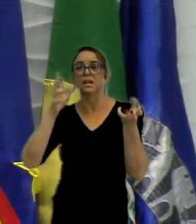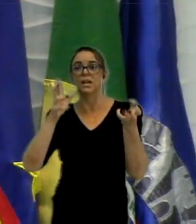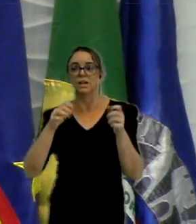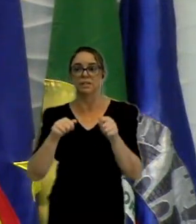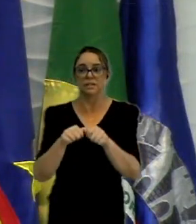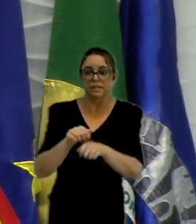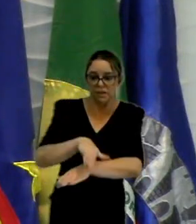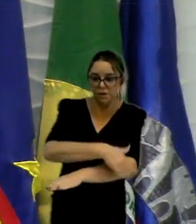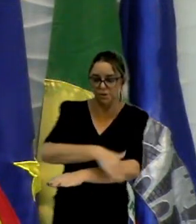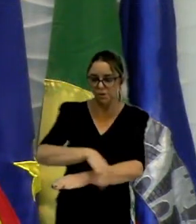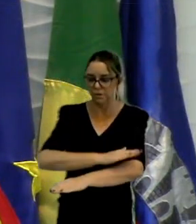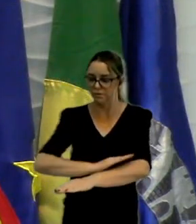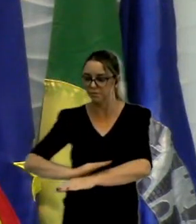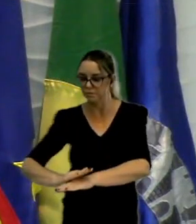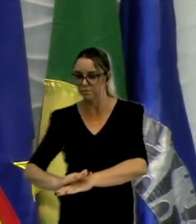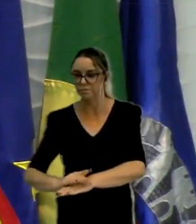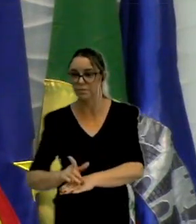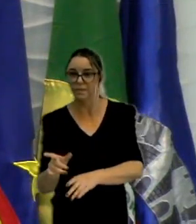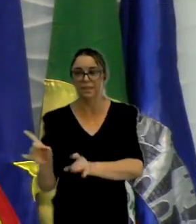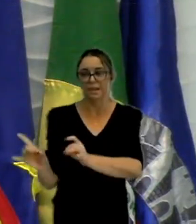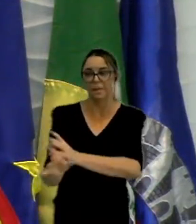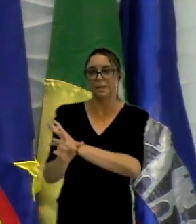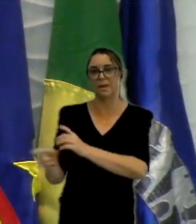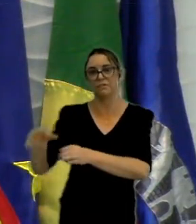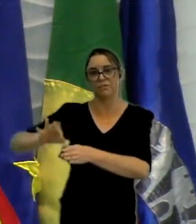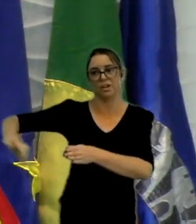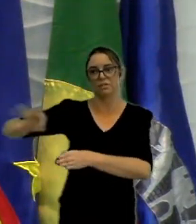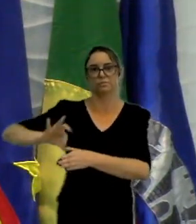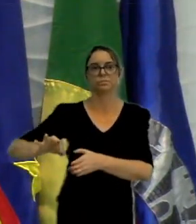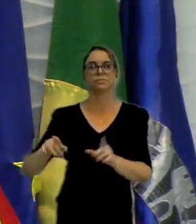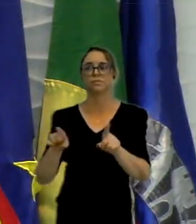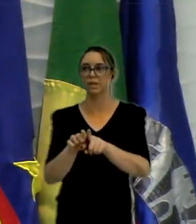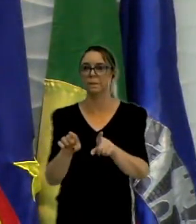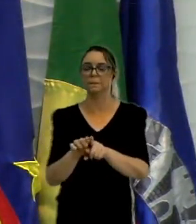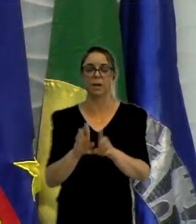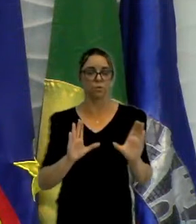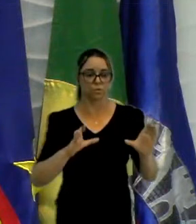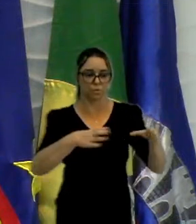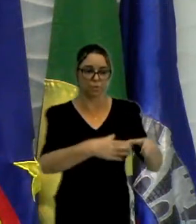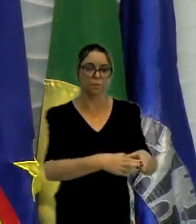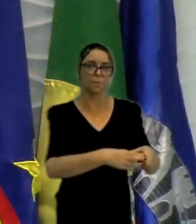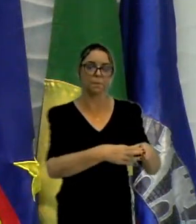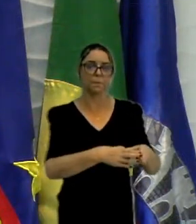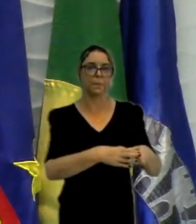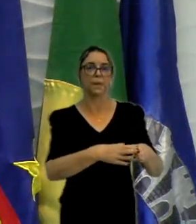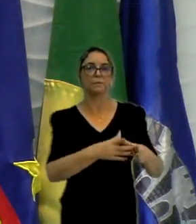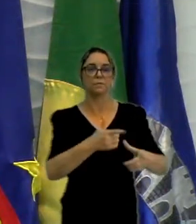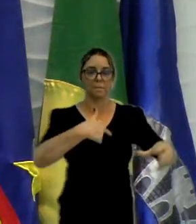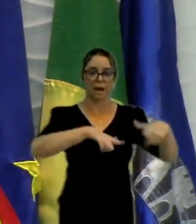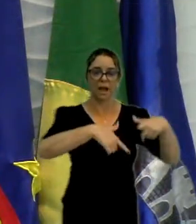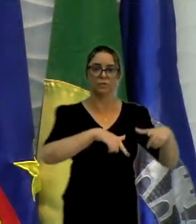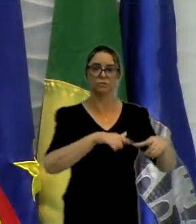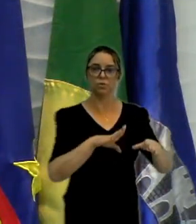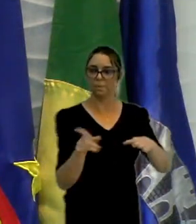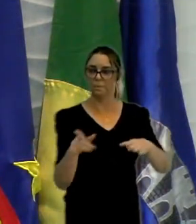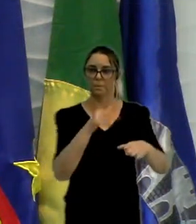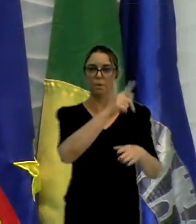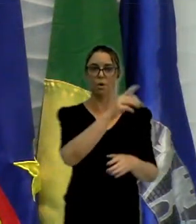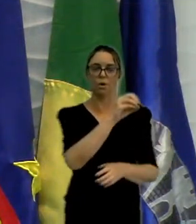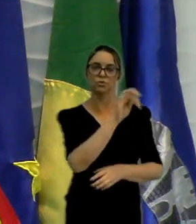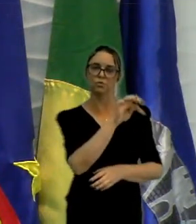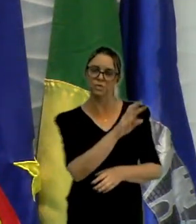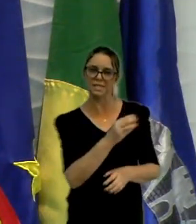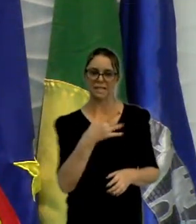calçamento lá da Vila do Espírito Santo. Também quero aqui parabenizar a equipe que está trabalhando no posto de saúde da Vila, uma equipe